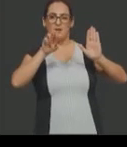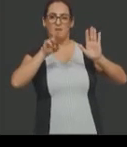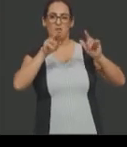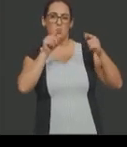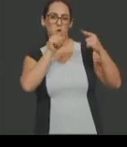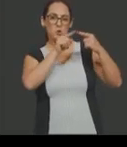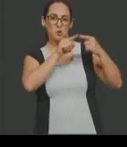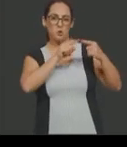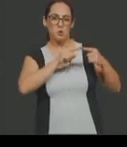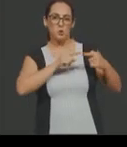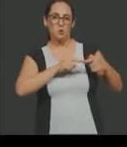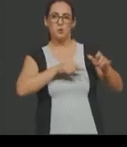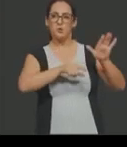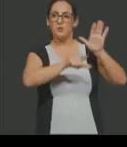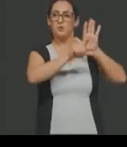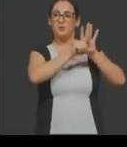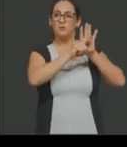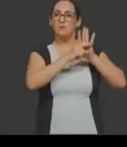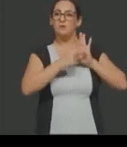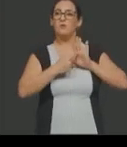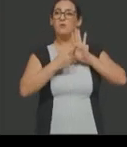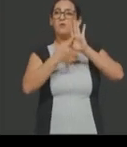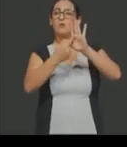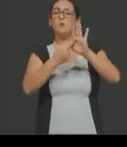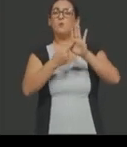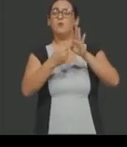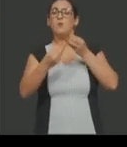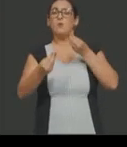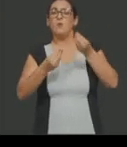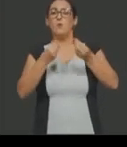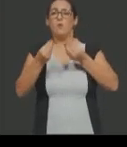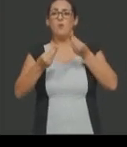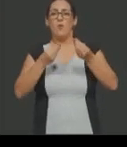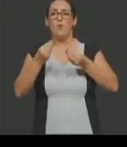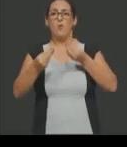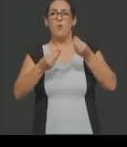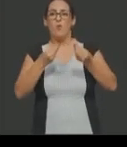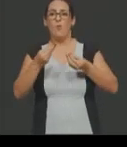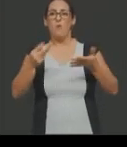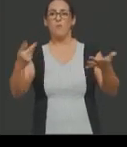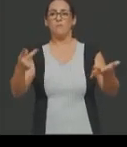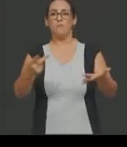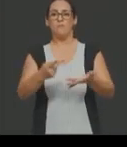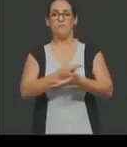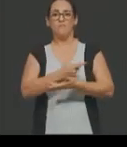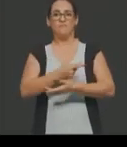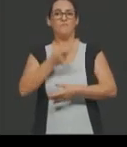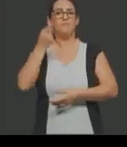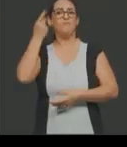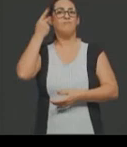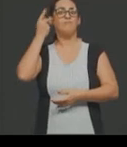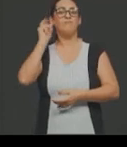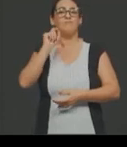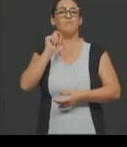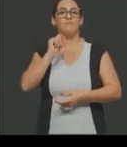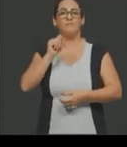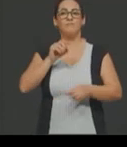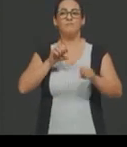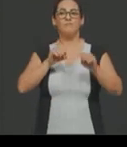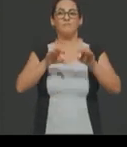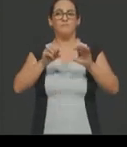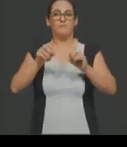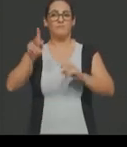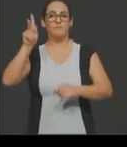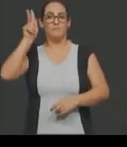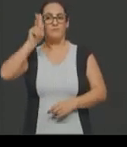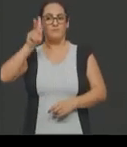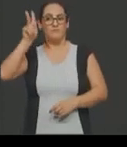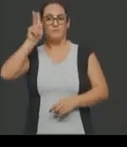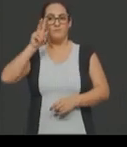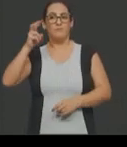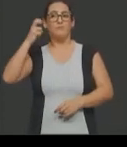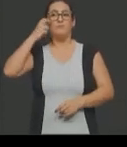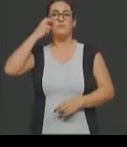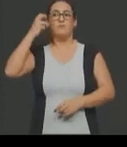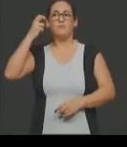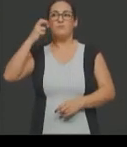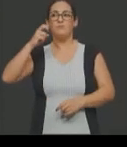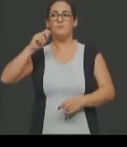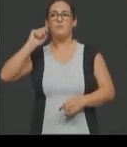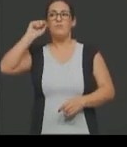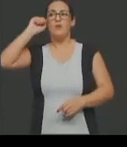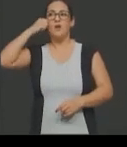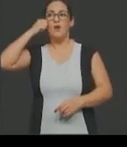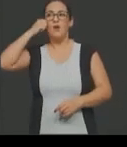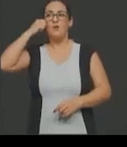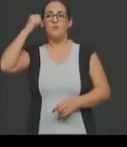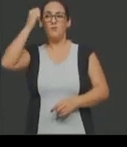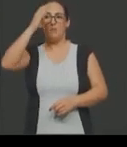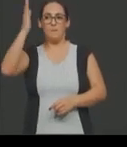curriculares nacionais para a educação das relações étnico-raciais para o ensino de história e cultura afro-brasileira e africana. Procura-se